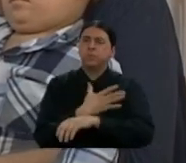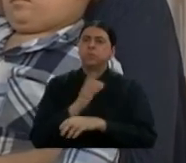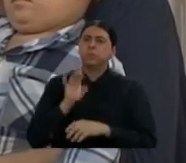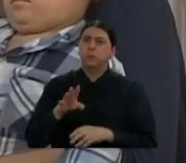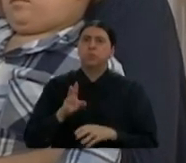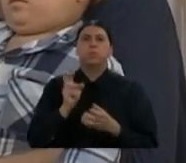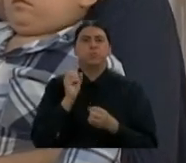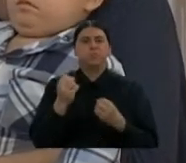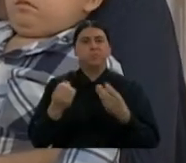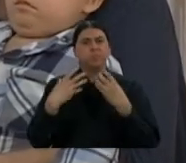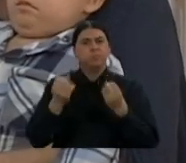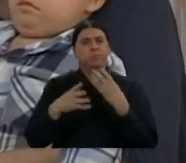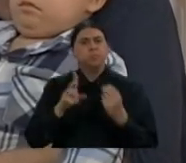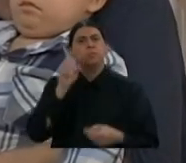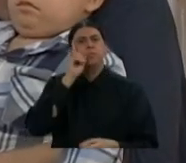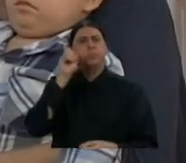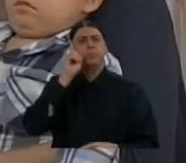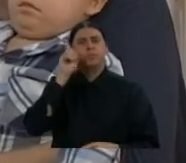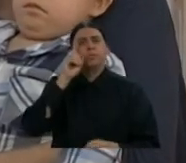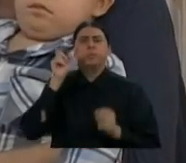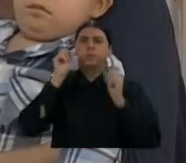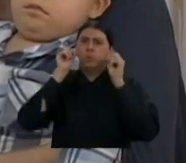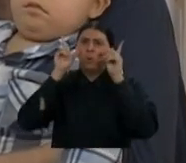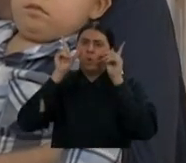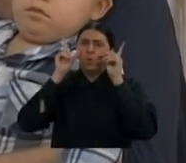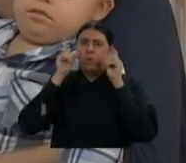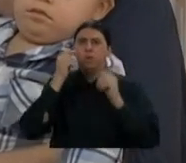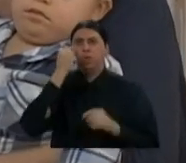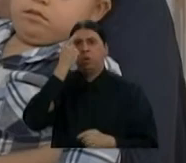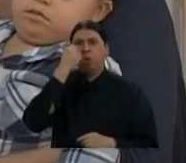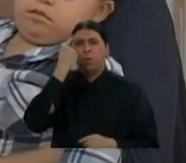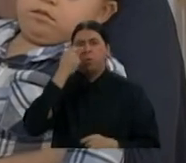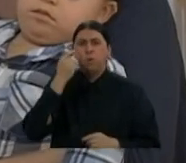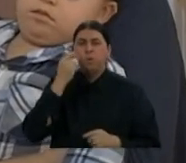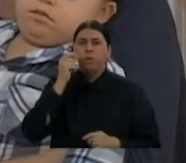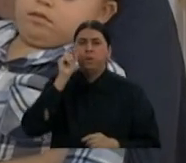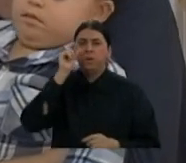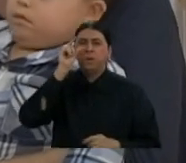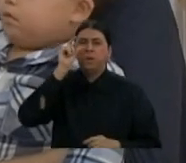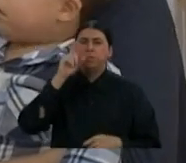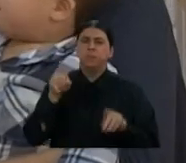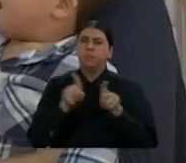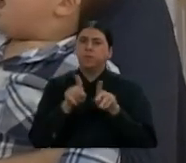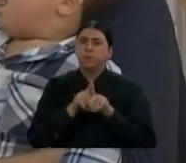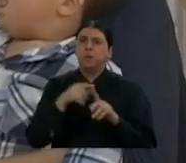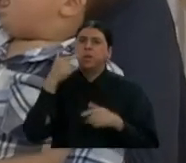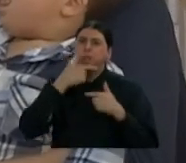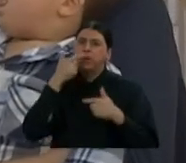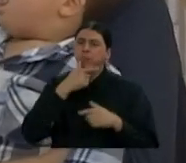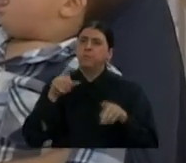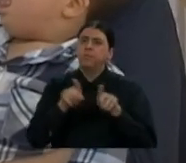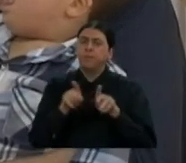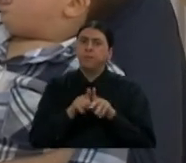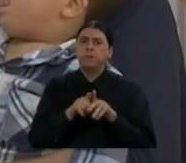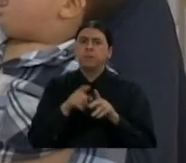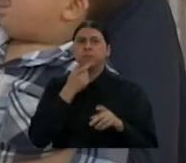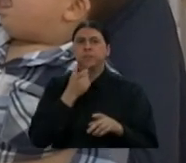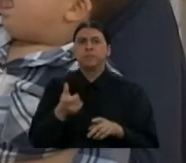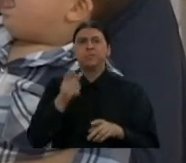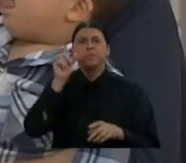ensina a cada dia cada manhã segundo ele abre os olhinhos quando ele dá um sorriso com de cada palavrinha nova